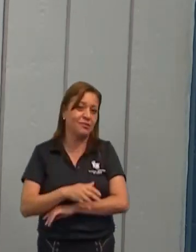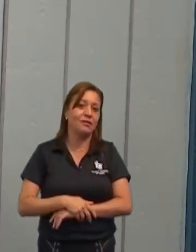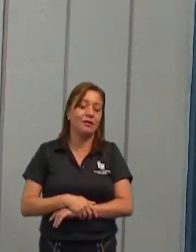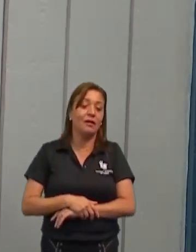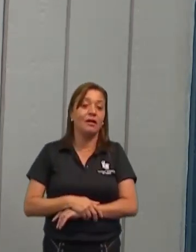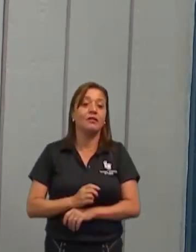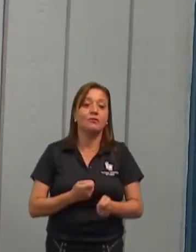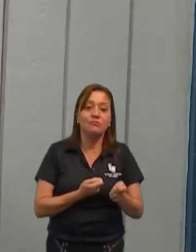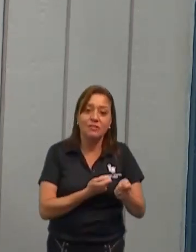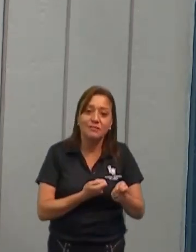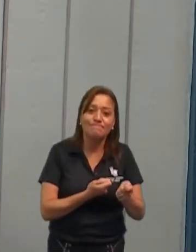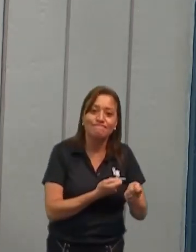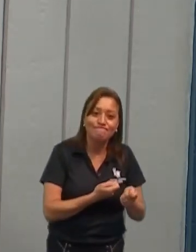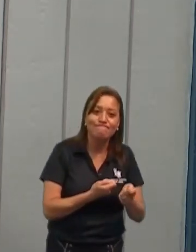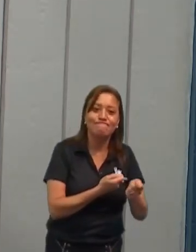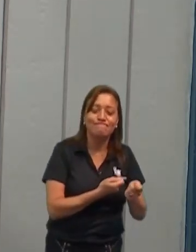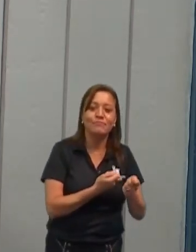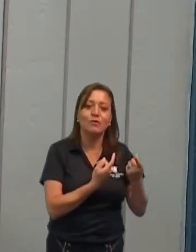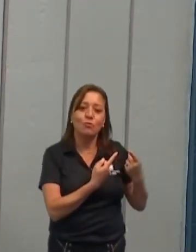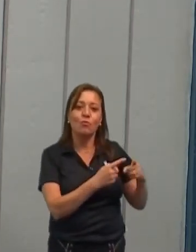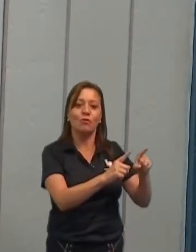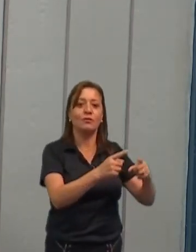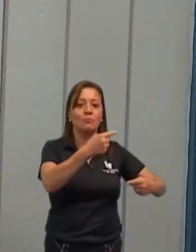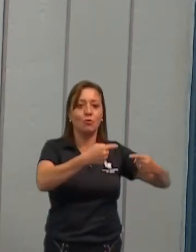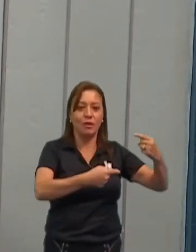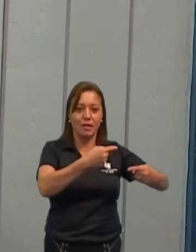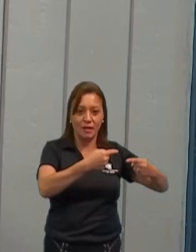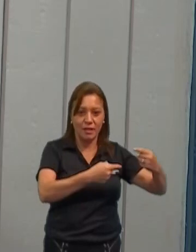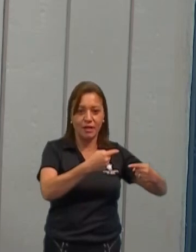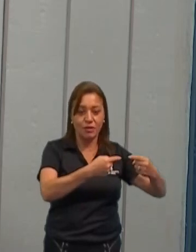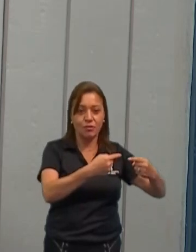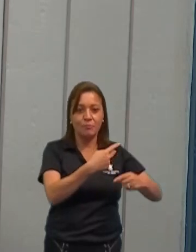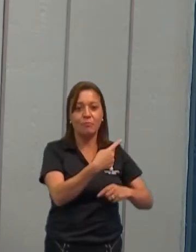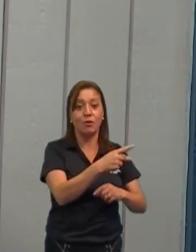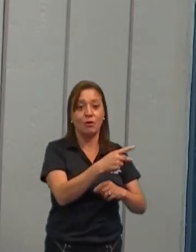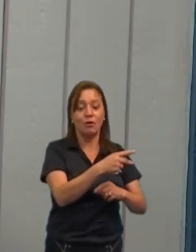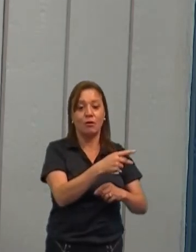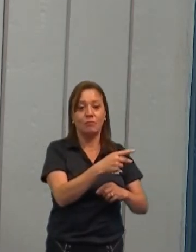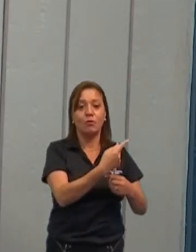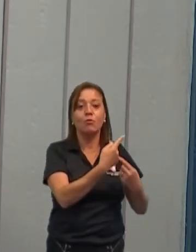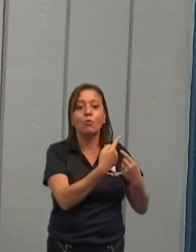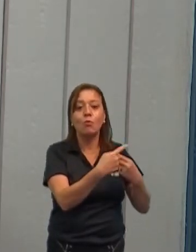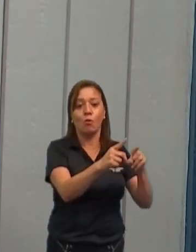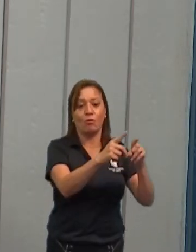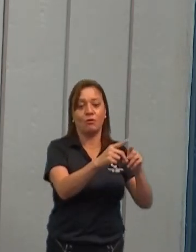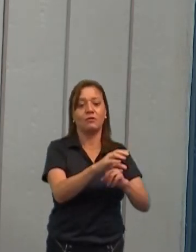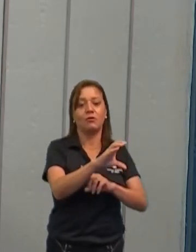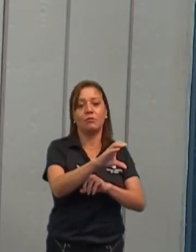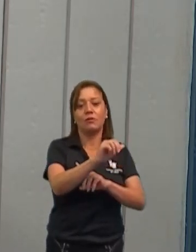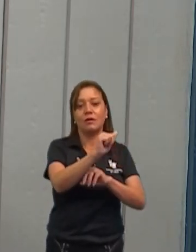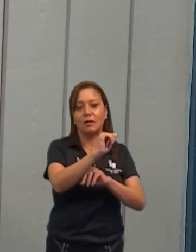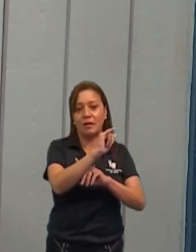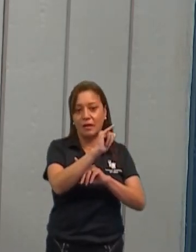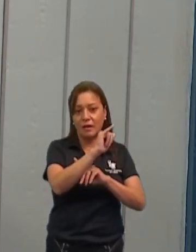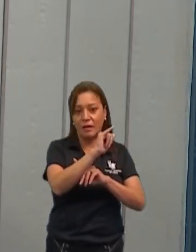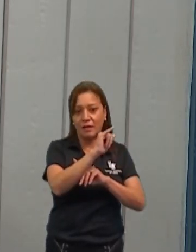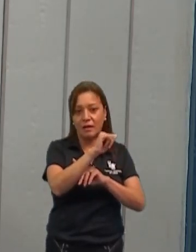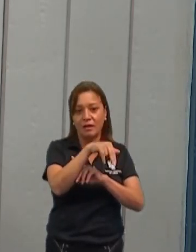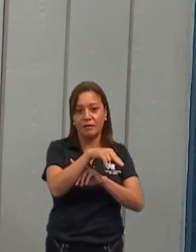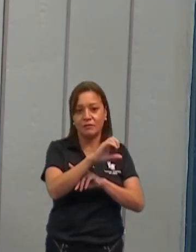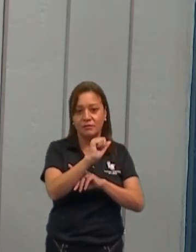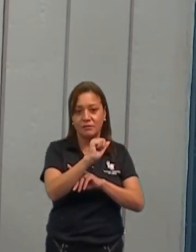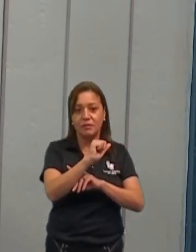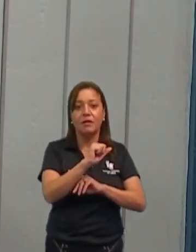os CACs por questões políticas nesse Brasil. Isso é um absurdo. Desempregando várias